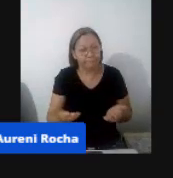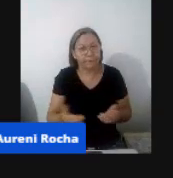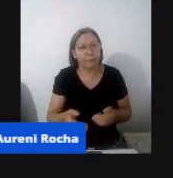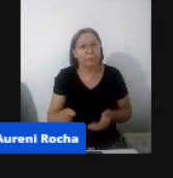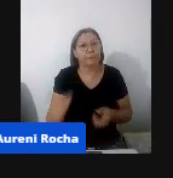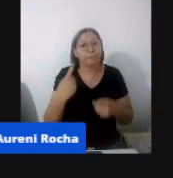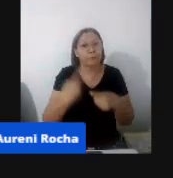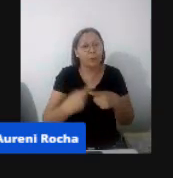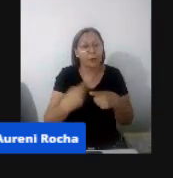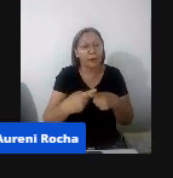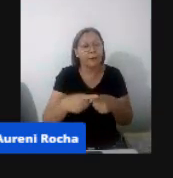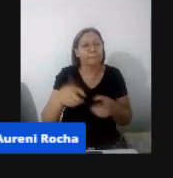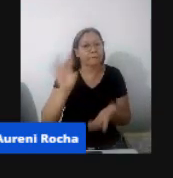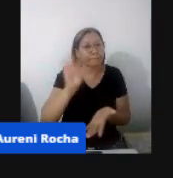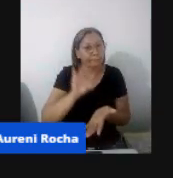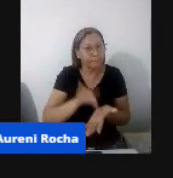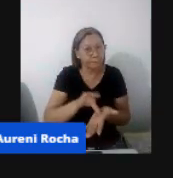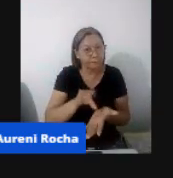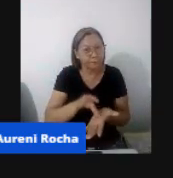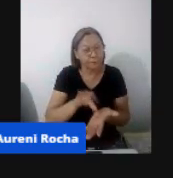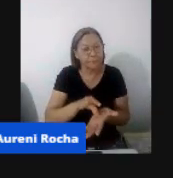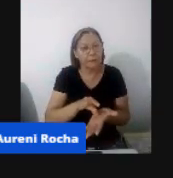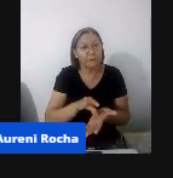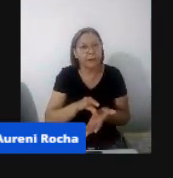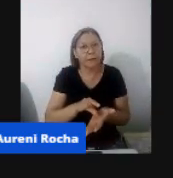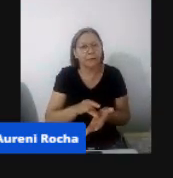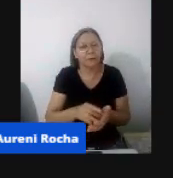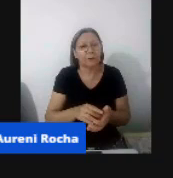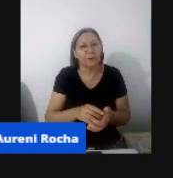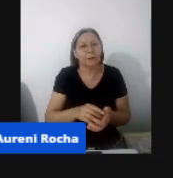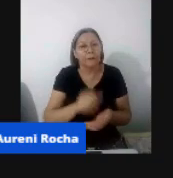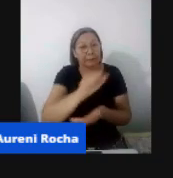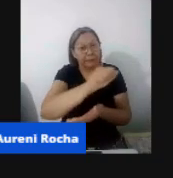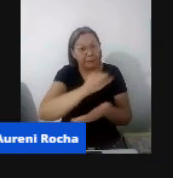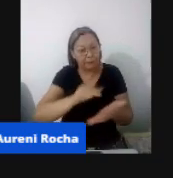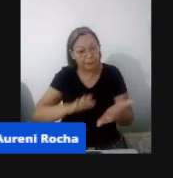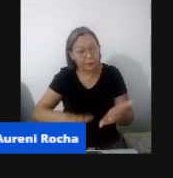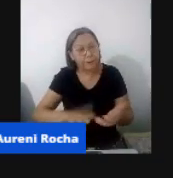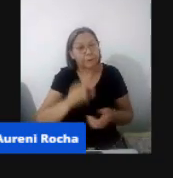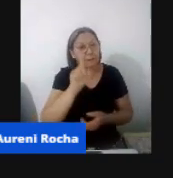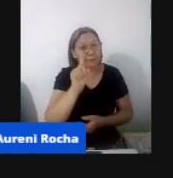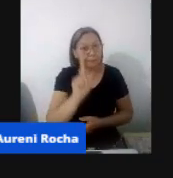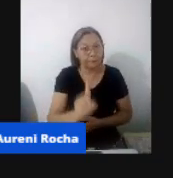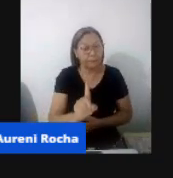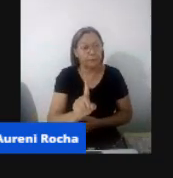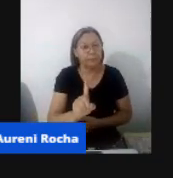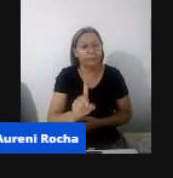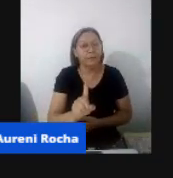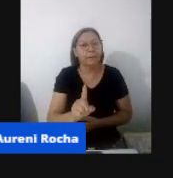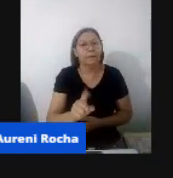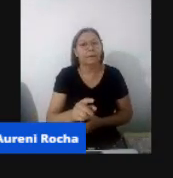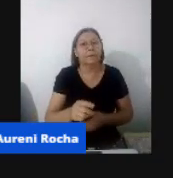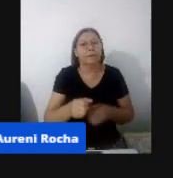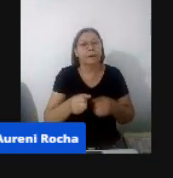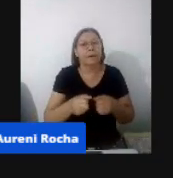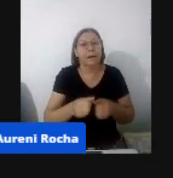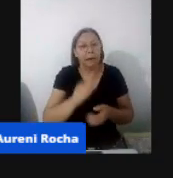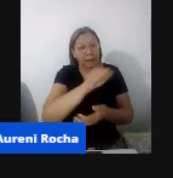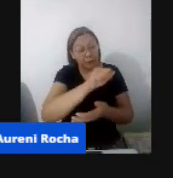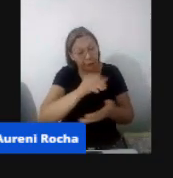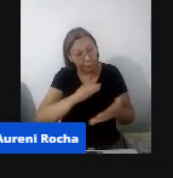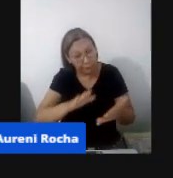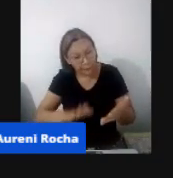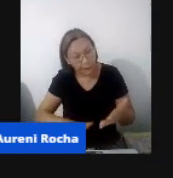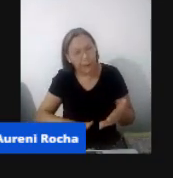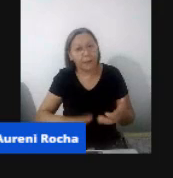na chamada do problema dessa atividade 1, ele fazia uma menção clara que a atividade ia tratar de